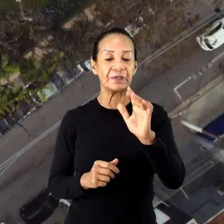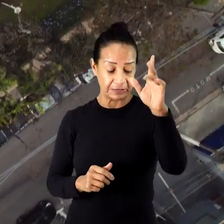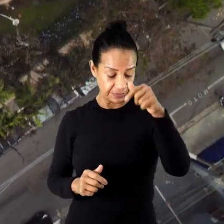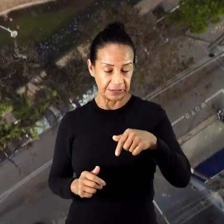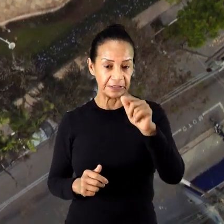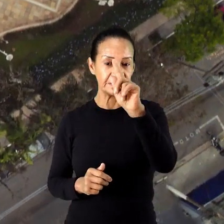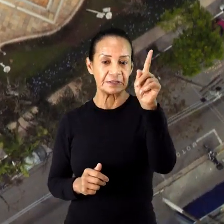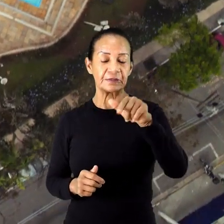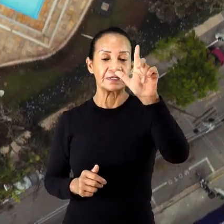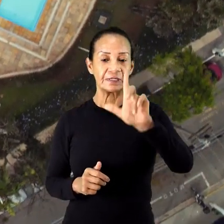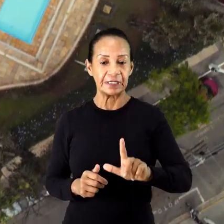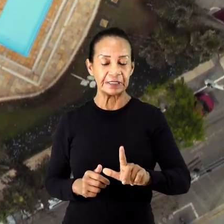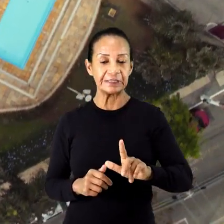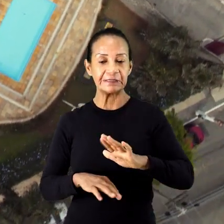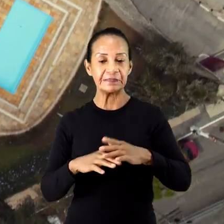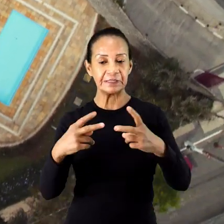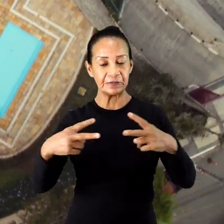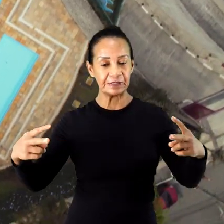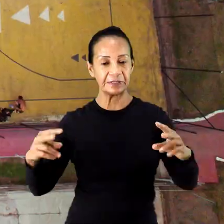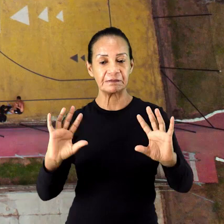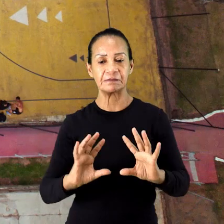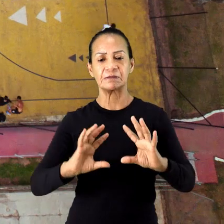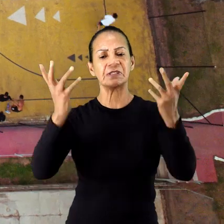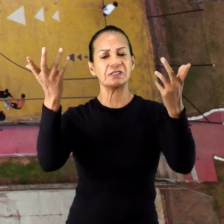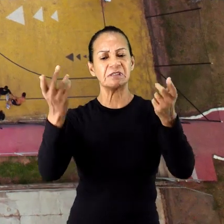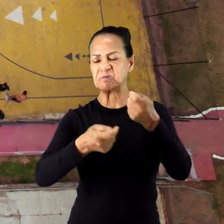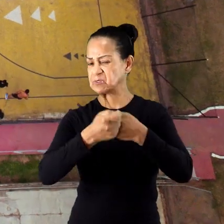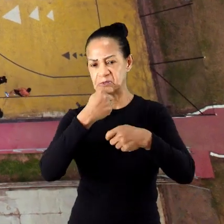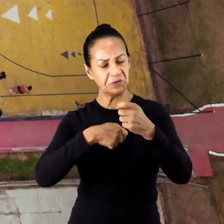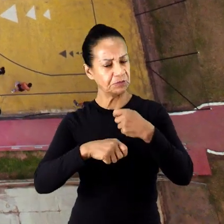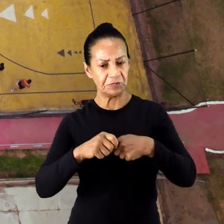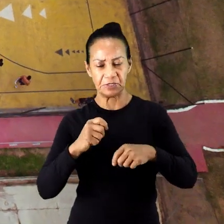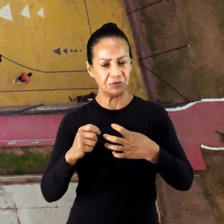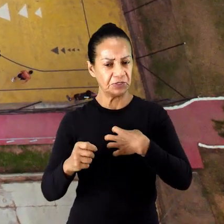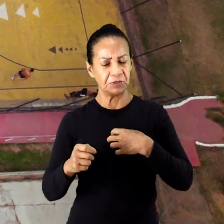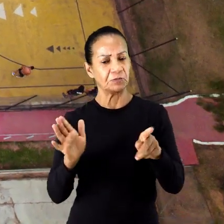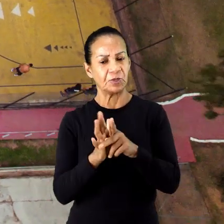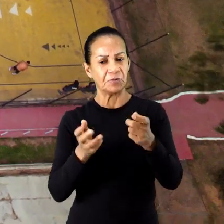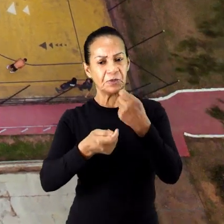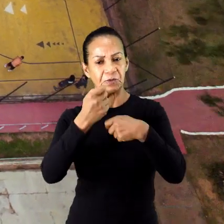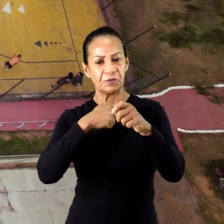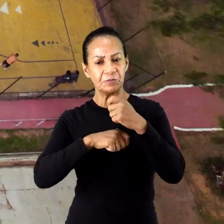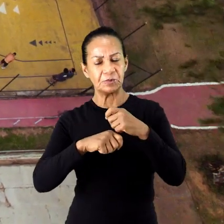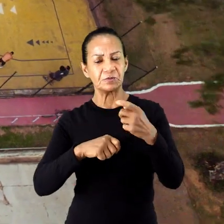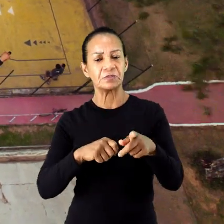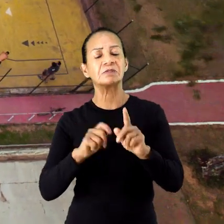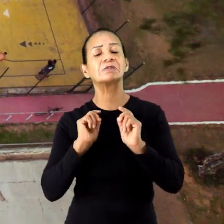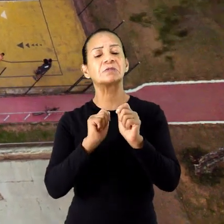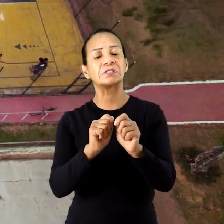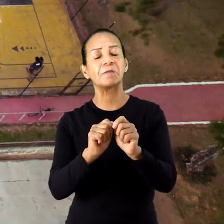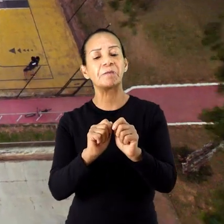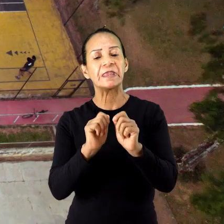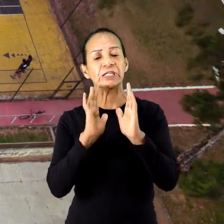Zona Leste, ter mais coisas que vão acontecer aqui, é econômico, é uma forma econômica para a cidade também, né? Da